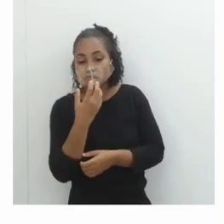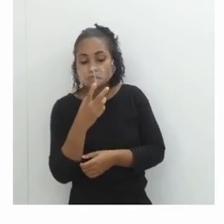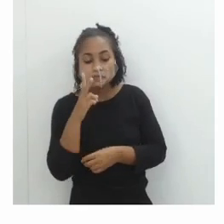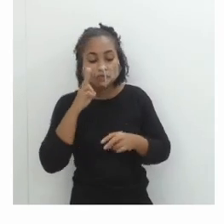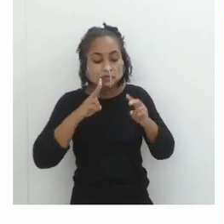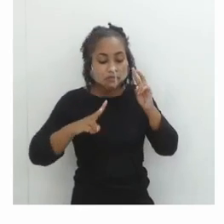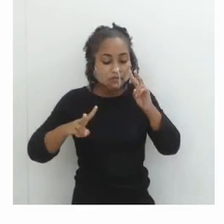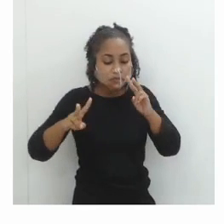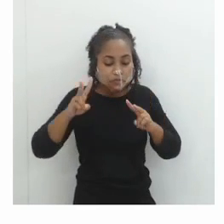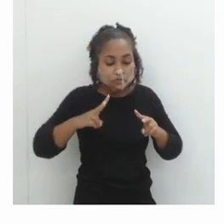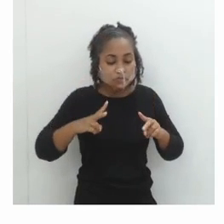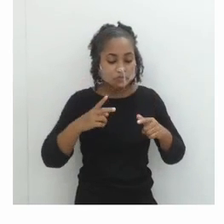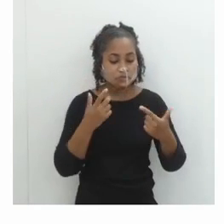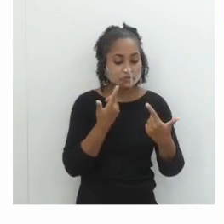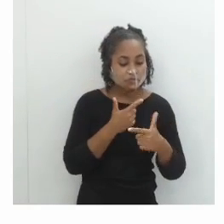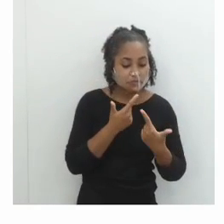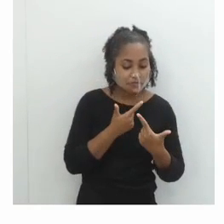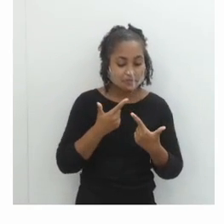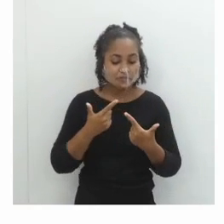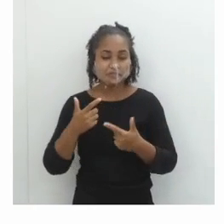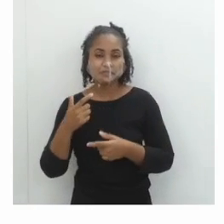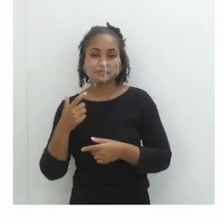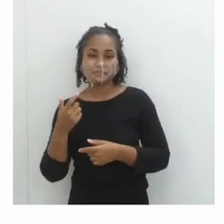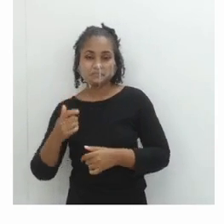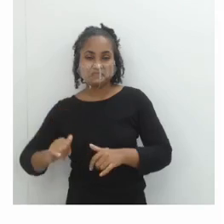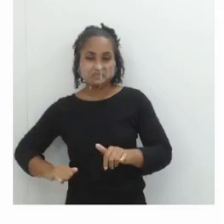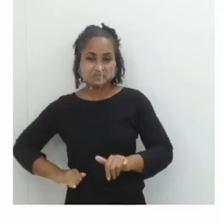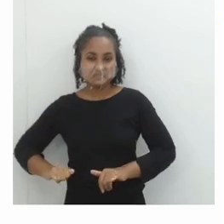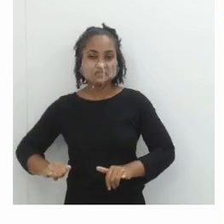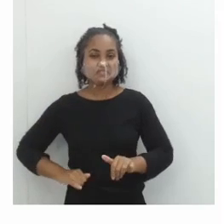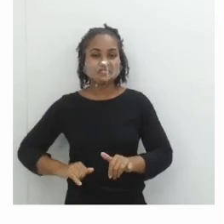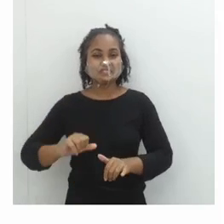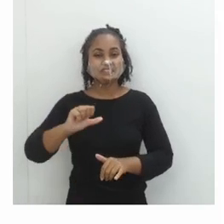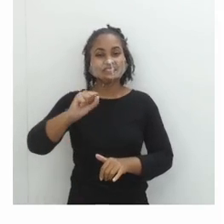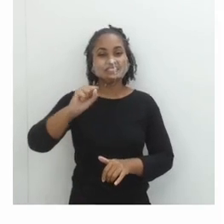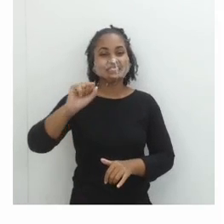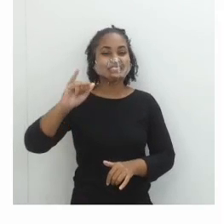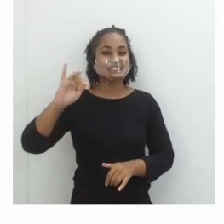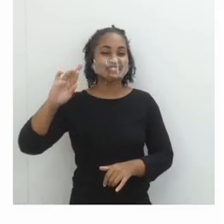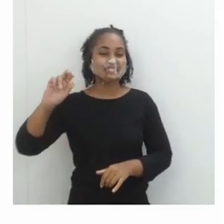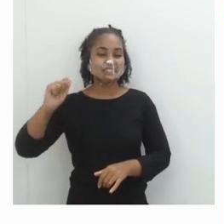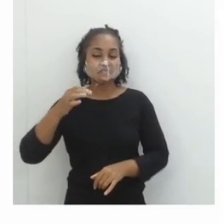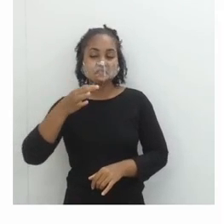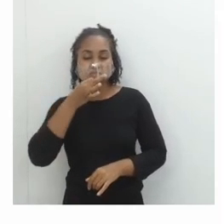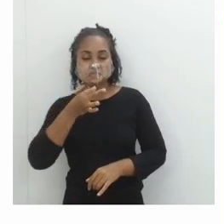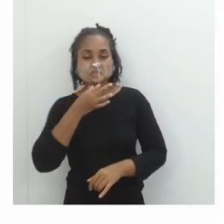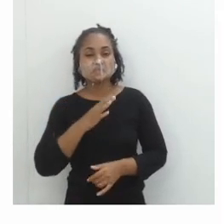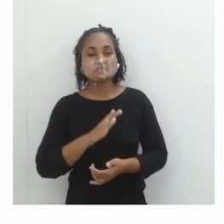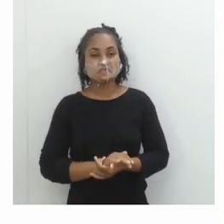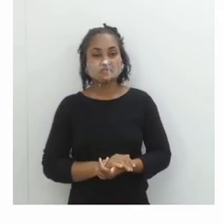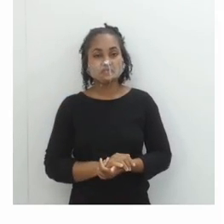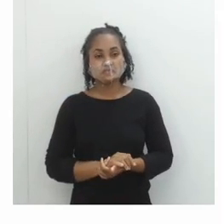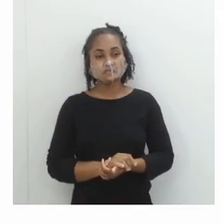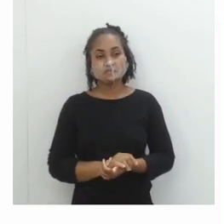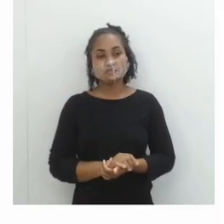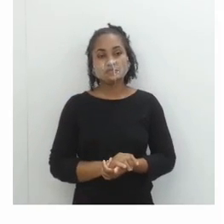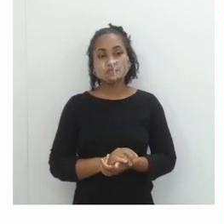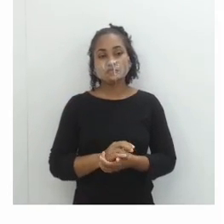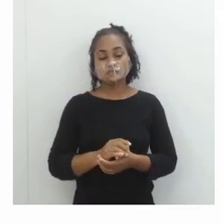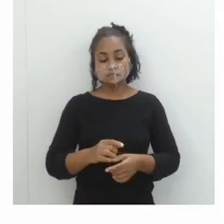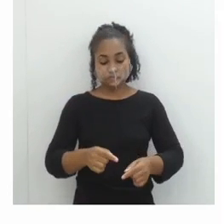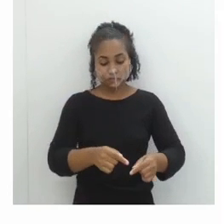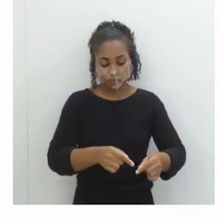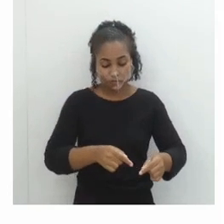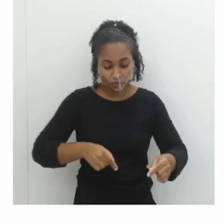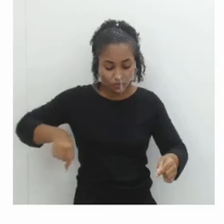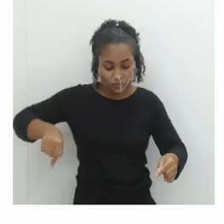tragédias e às comédias e às sátiras, que era o que se falava nessa época. O outro era a orquestra, ó, que fica